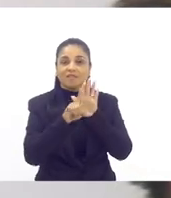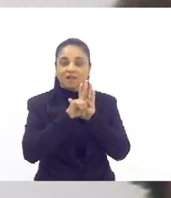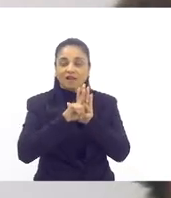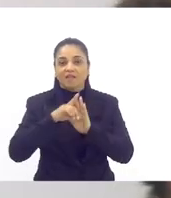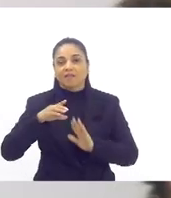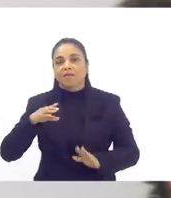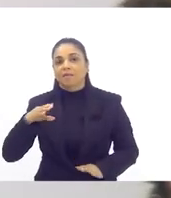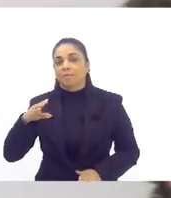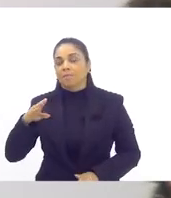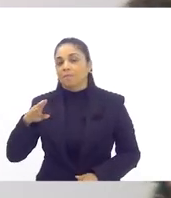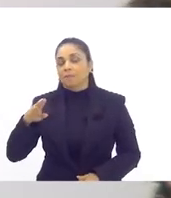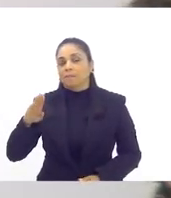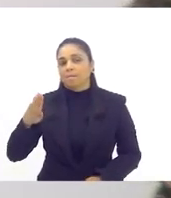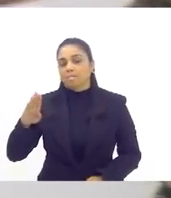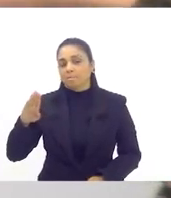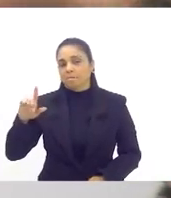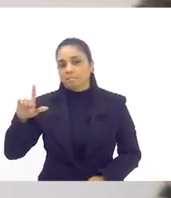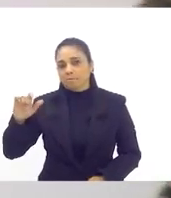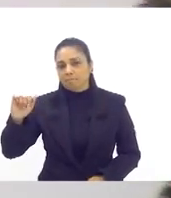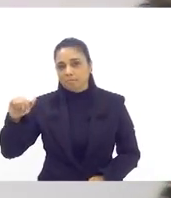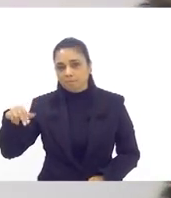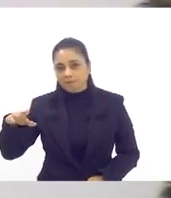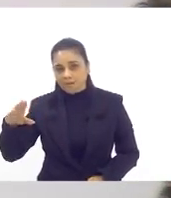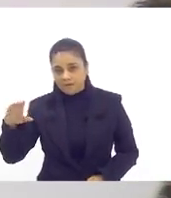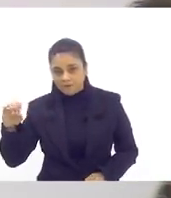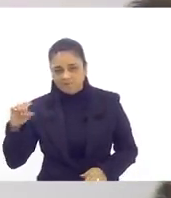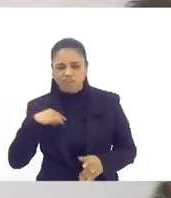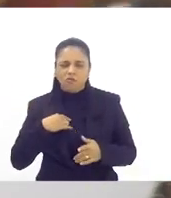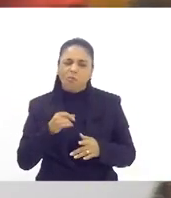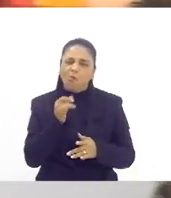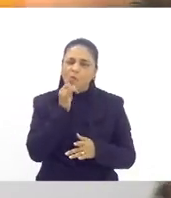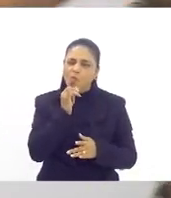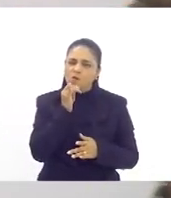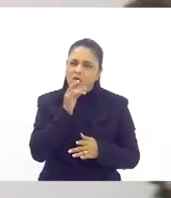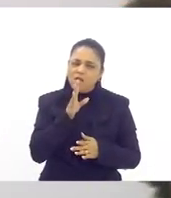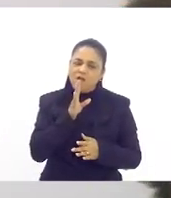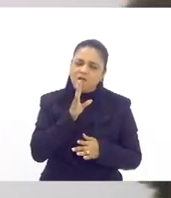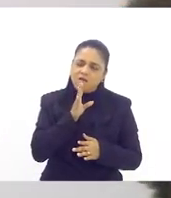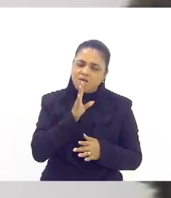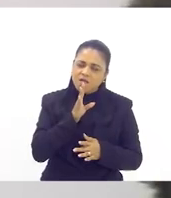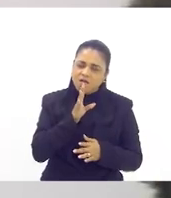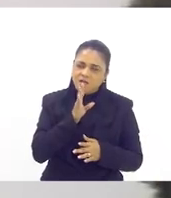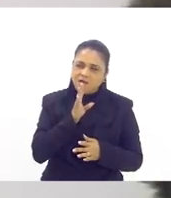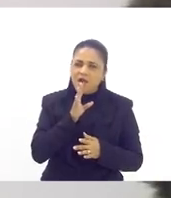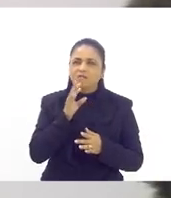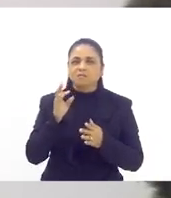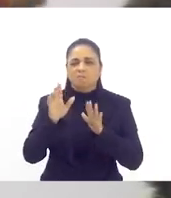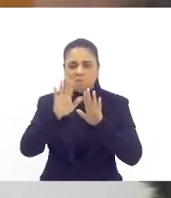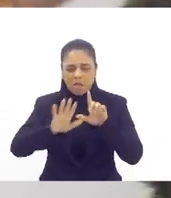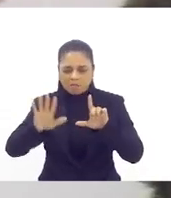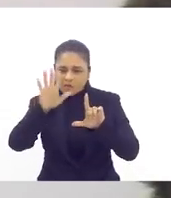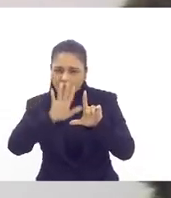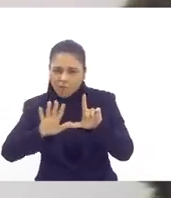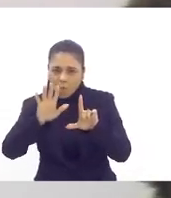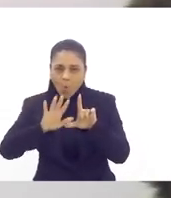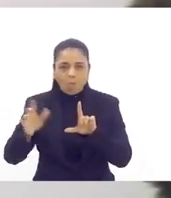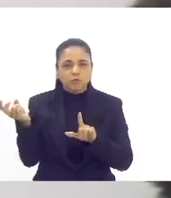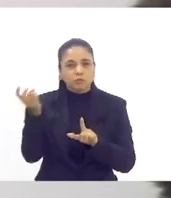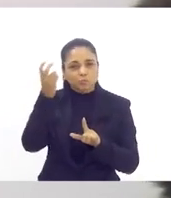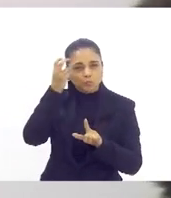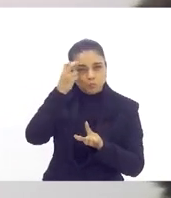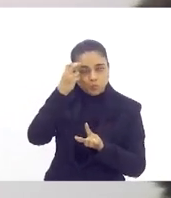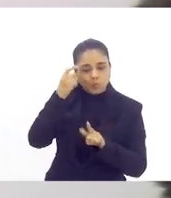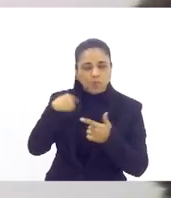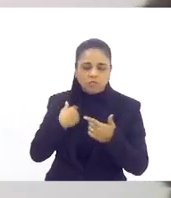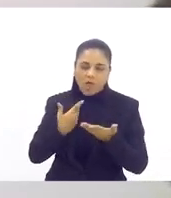é uma galera que já conhece a política de edital que já conhece a plataforma desenvolve cultura e que já tá assim